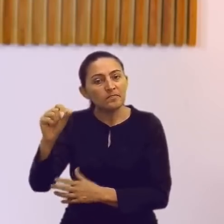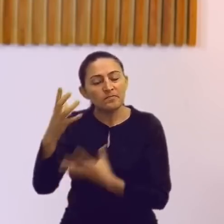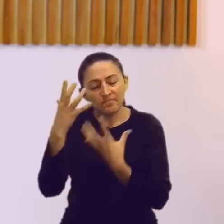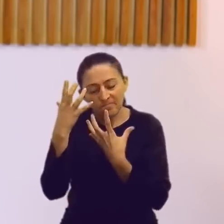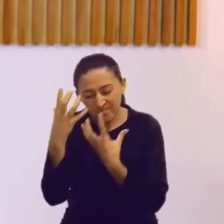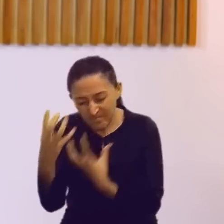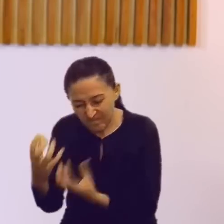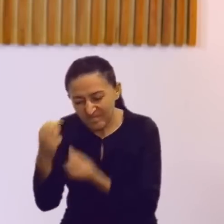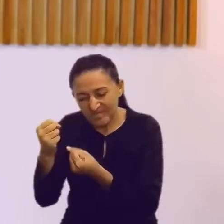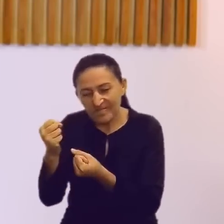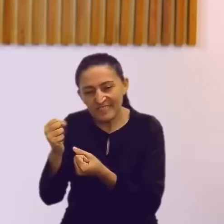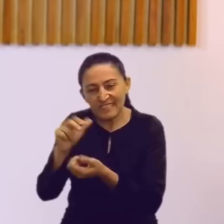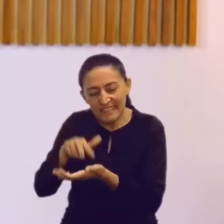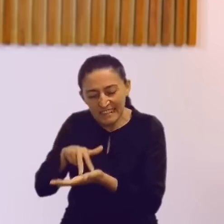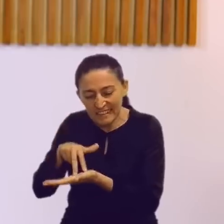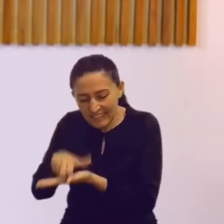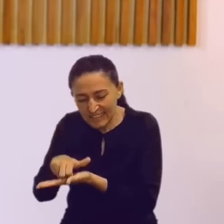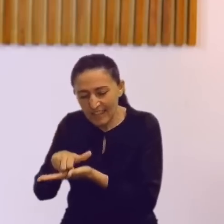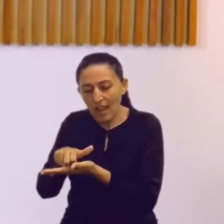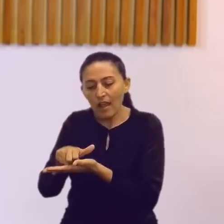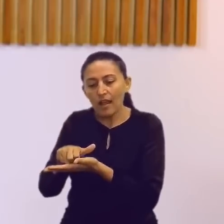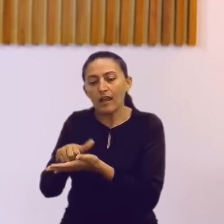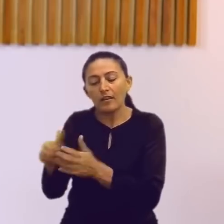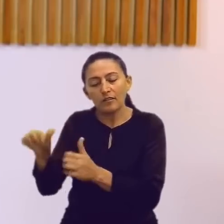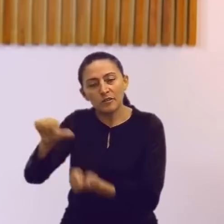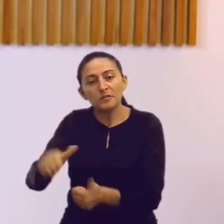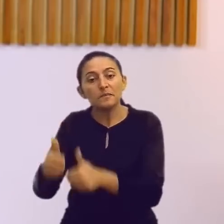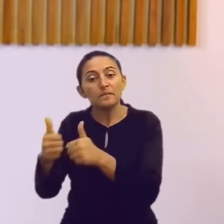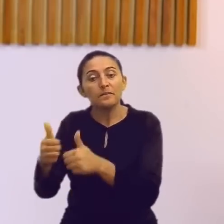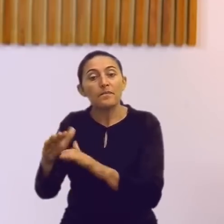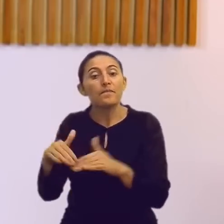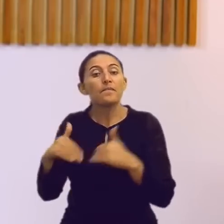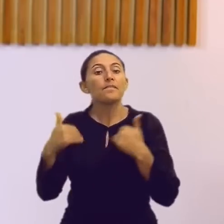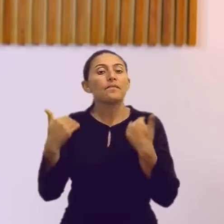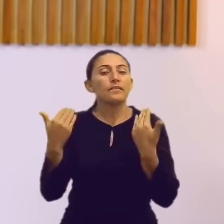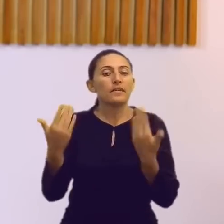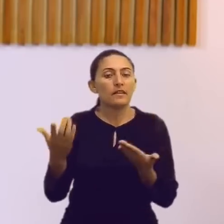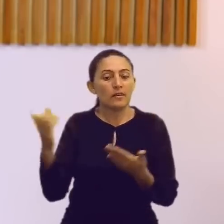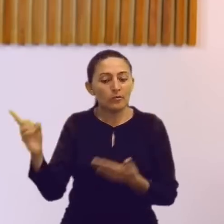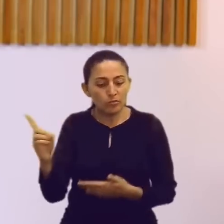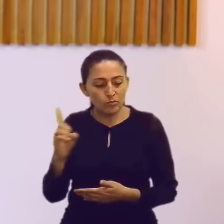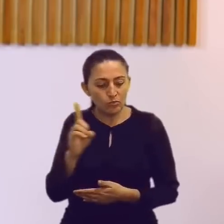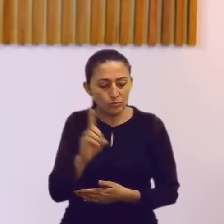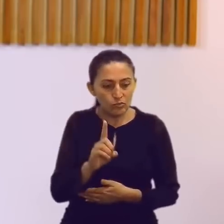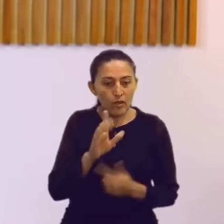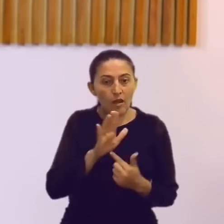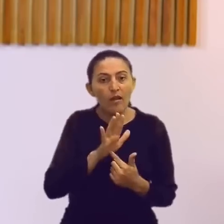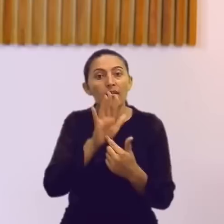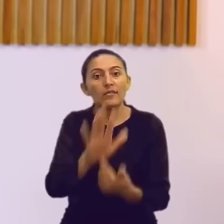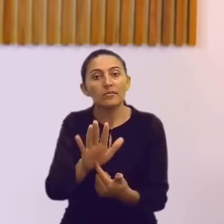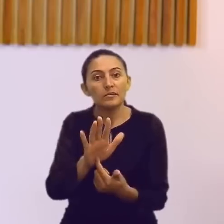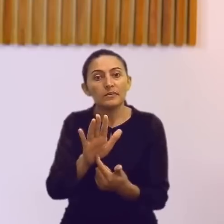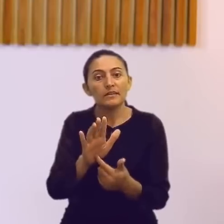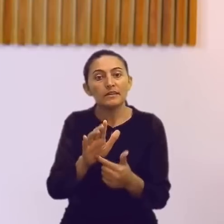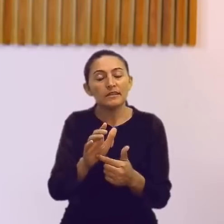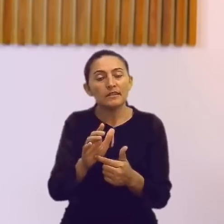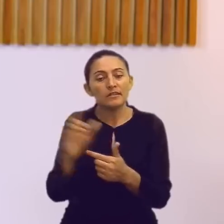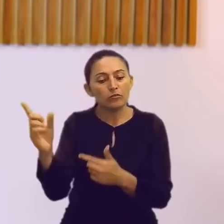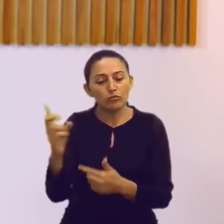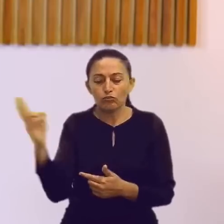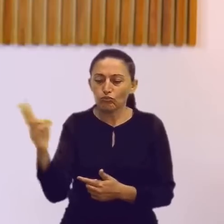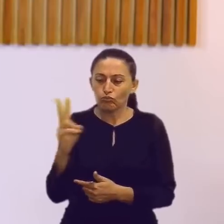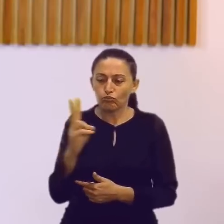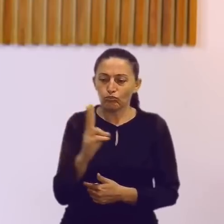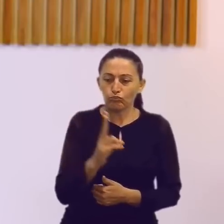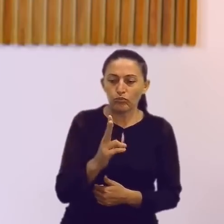aos pés de Jesus a sua vida. Então, aquela irmã apresenta a sua vizinha ao pastor da igreja,